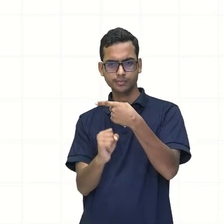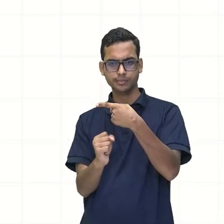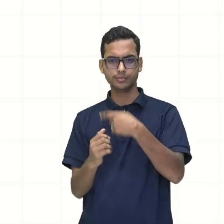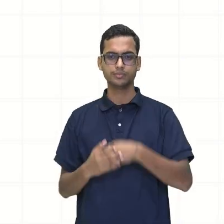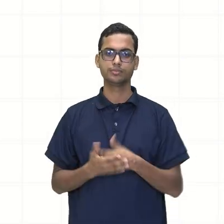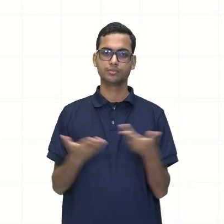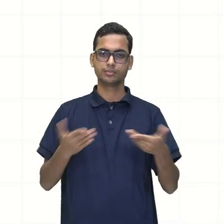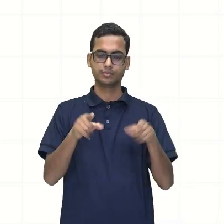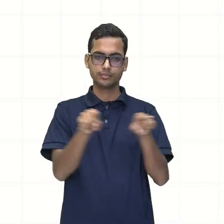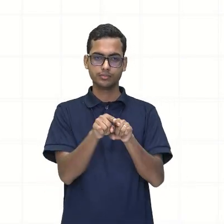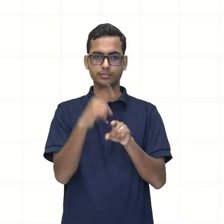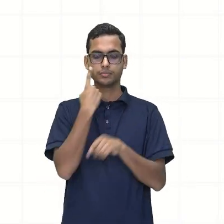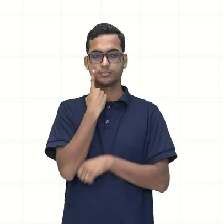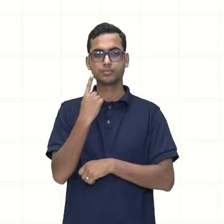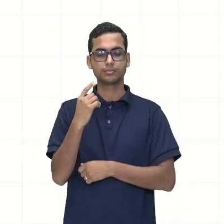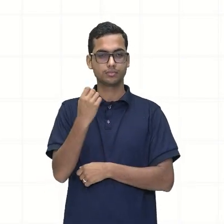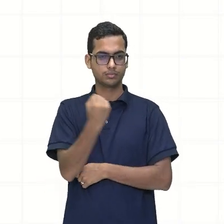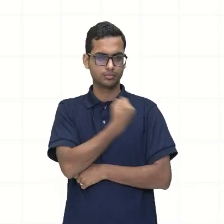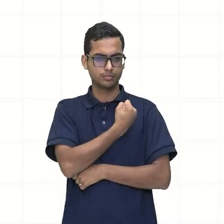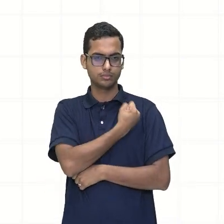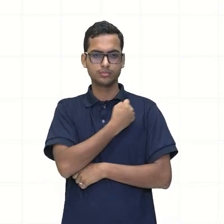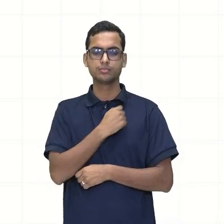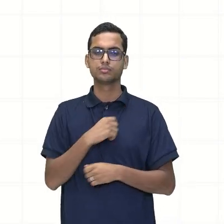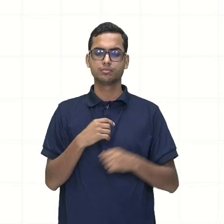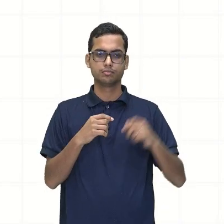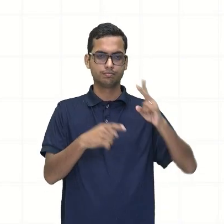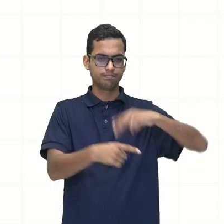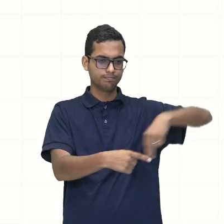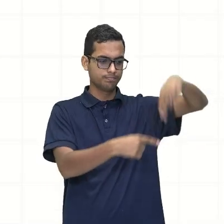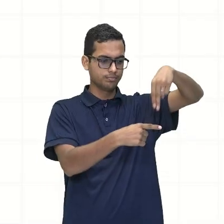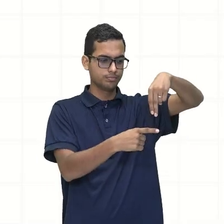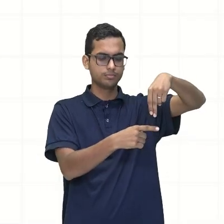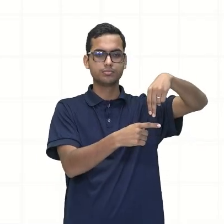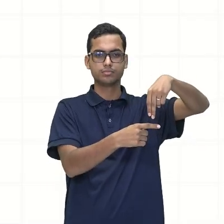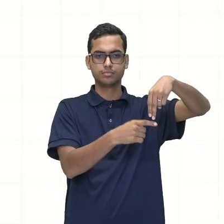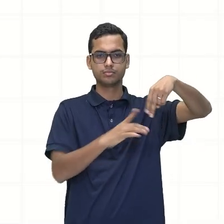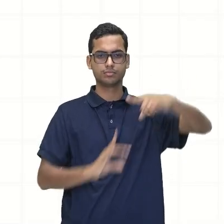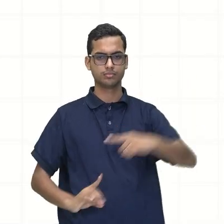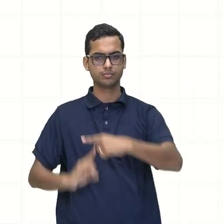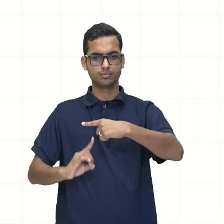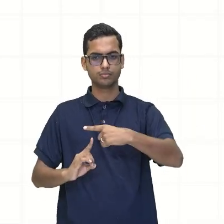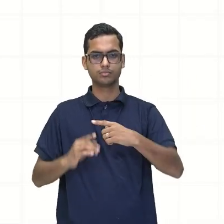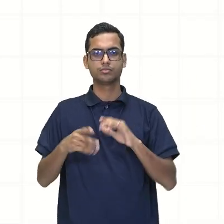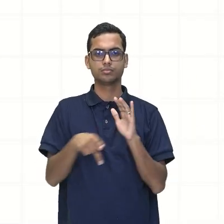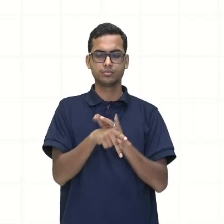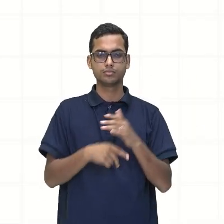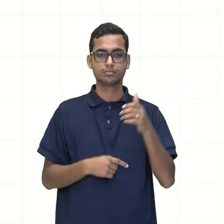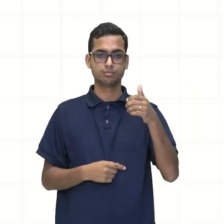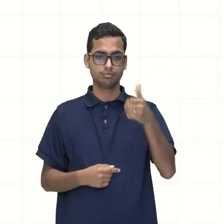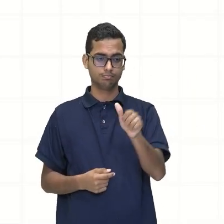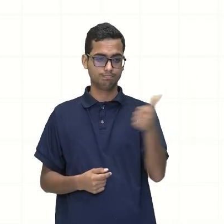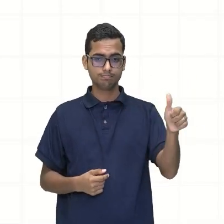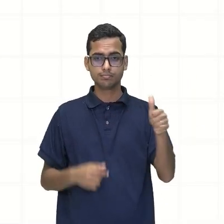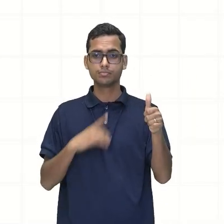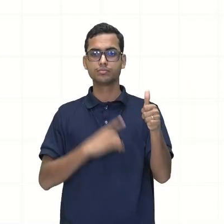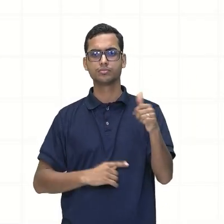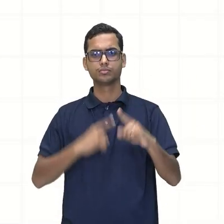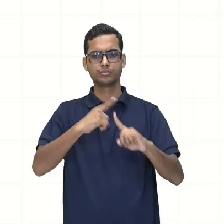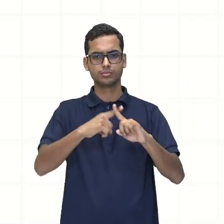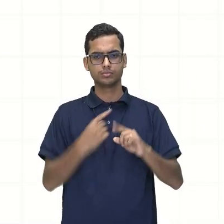o numerador pelo denominador. Nesse sentido aqui, tá bom? Então, 11 vezes 6 vai